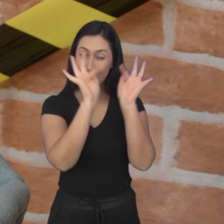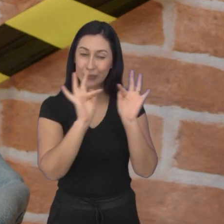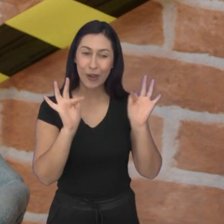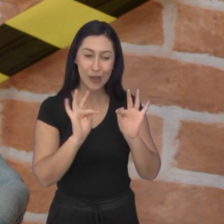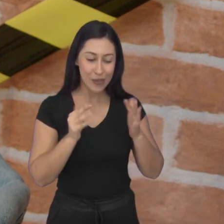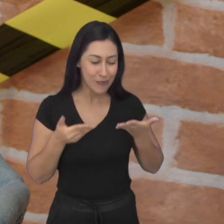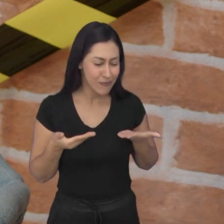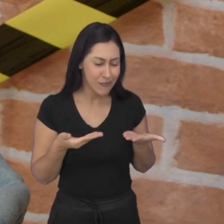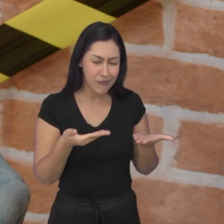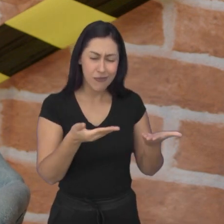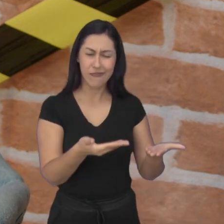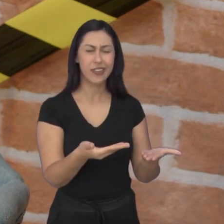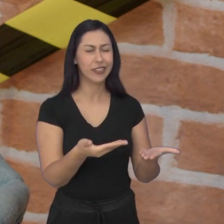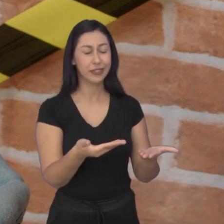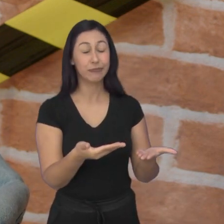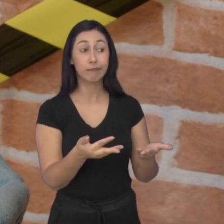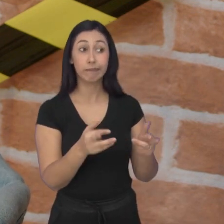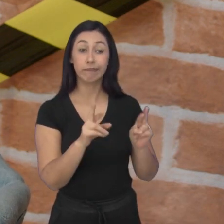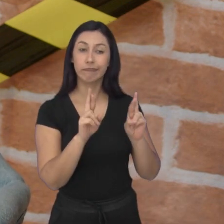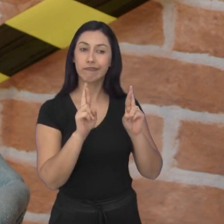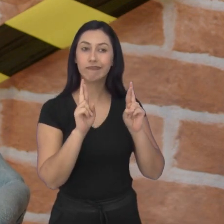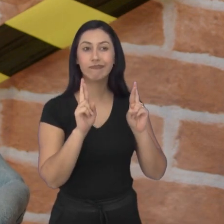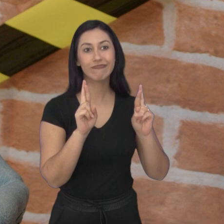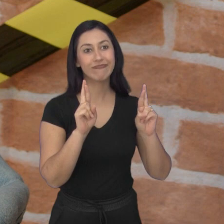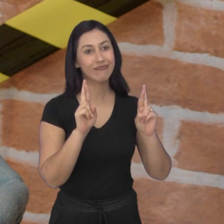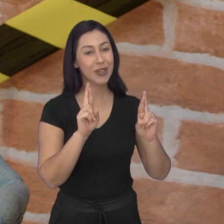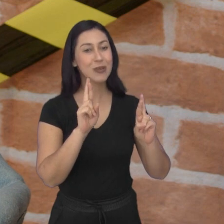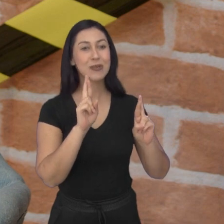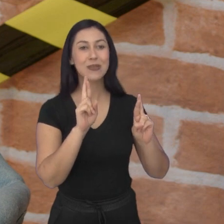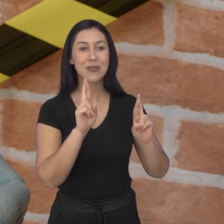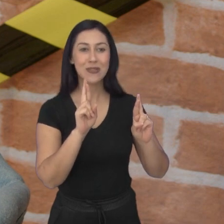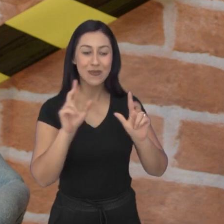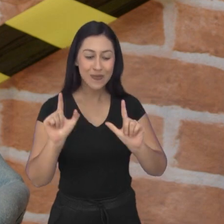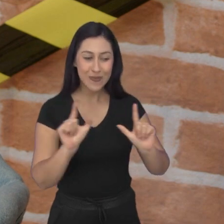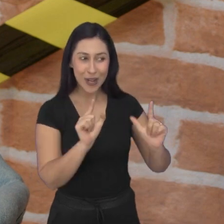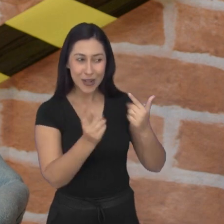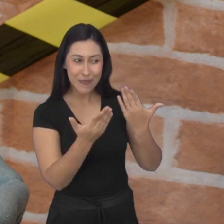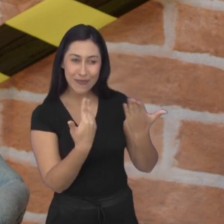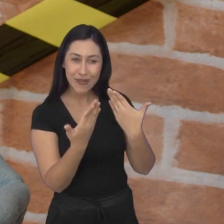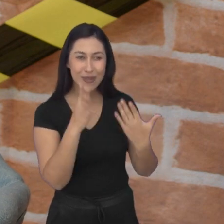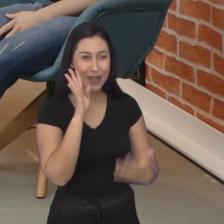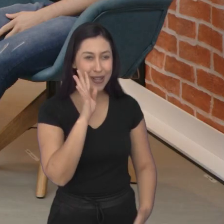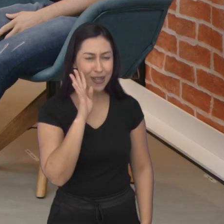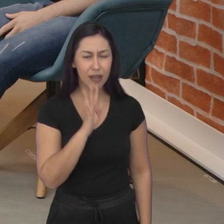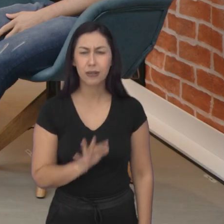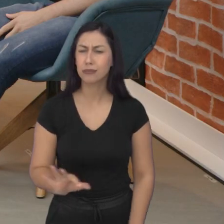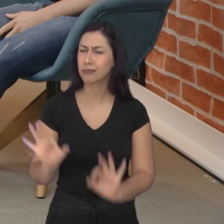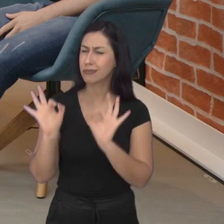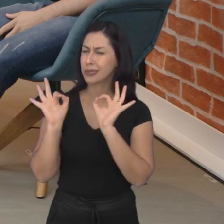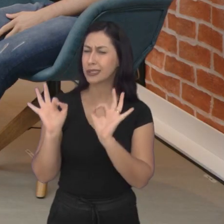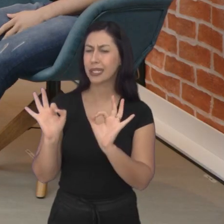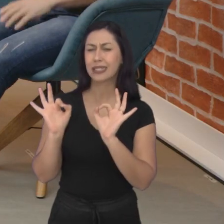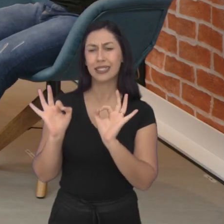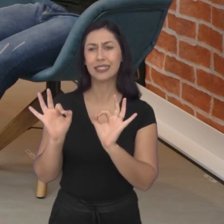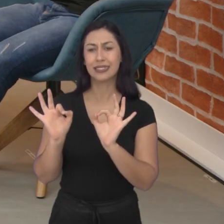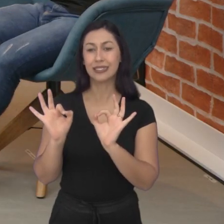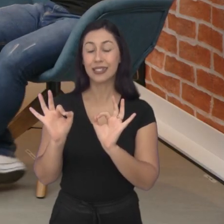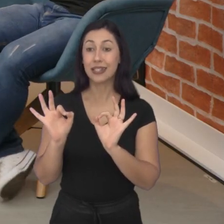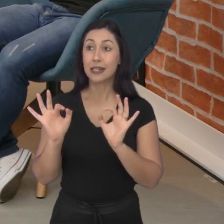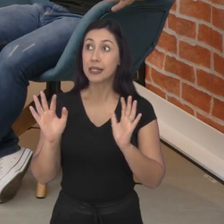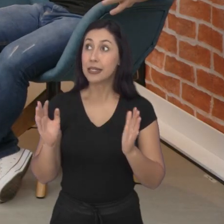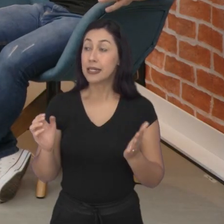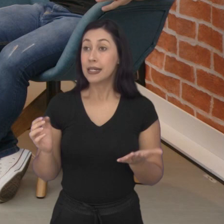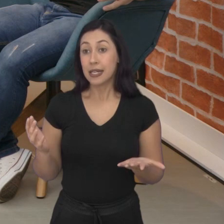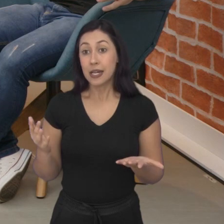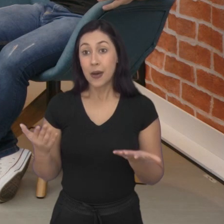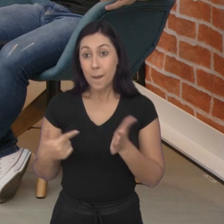Câmara e tudo mais, e espero que seja bem bacana nossa conversa. Nosso papo. Com certeza, se depender da gente retratar, falar